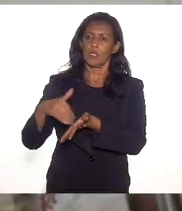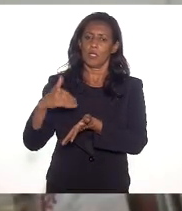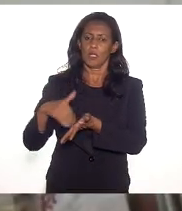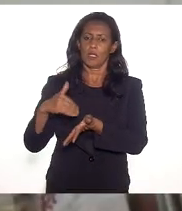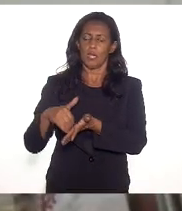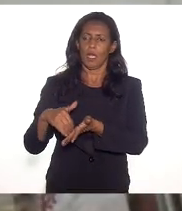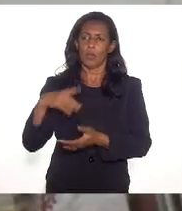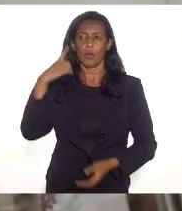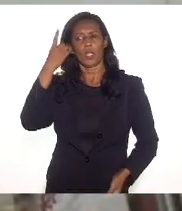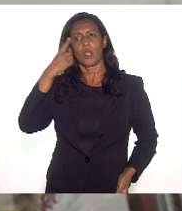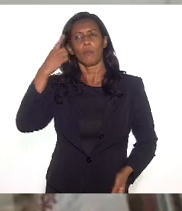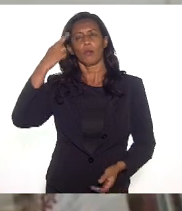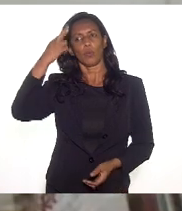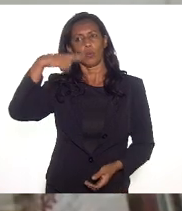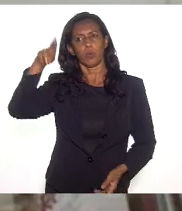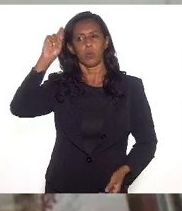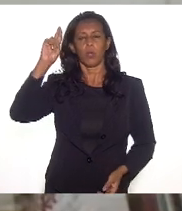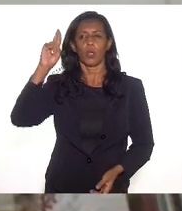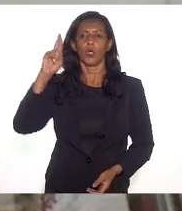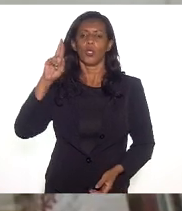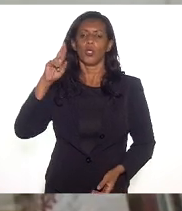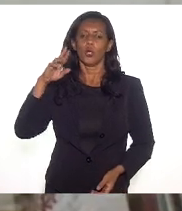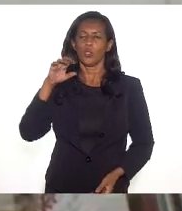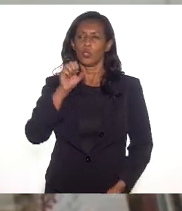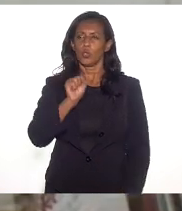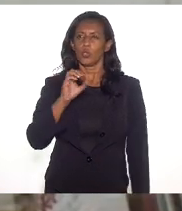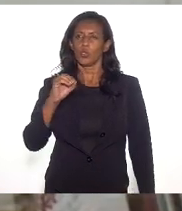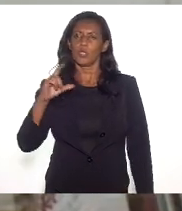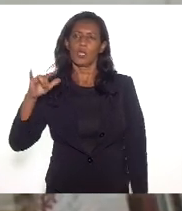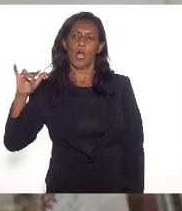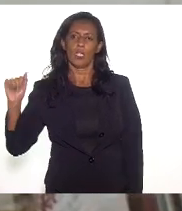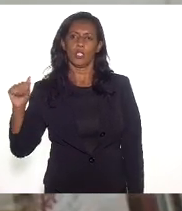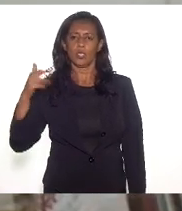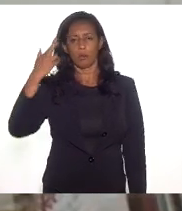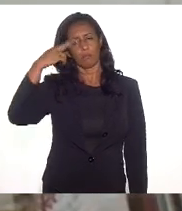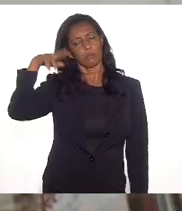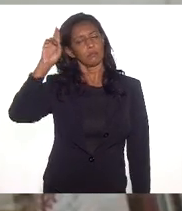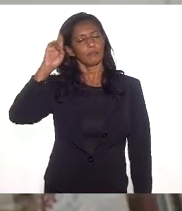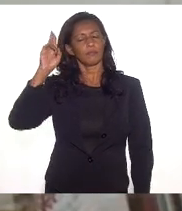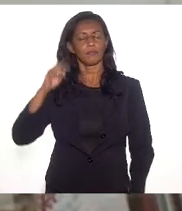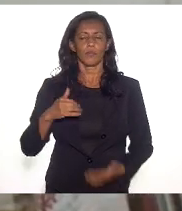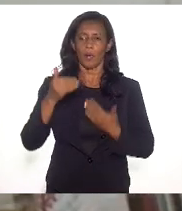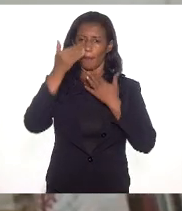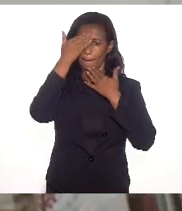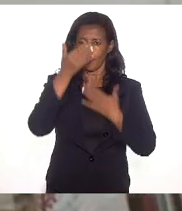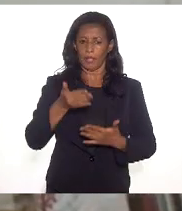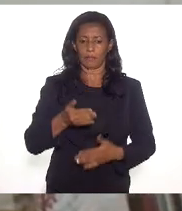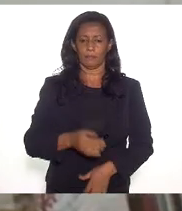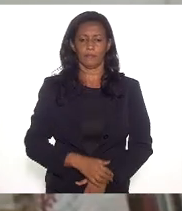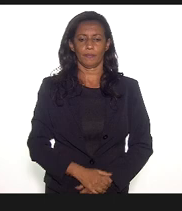e deputado socialista Renan Ferreirinha. Obrigado, senhora presidente.